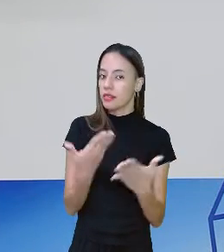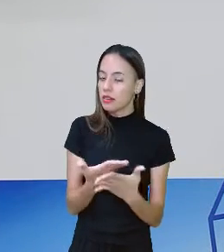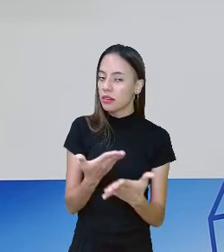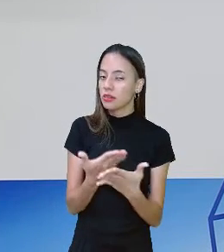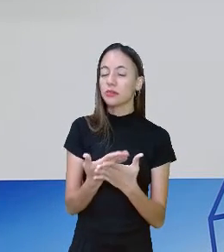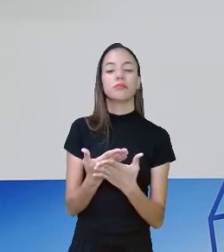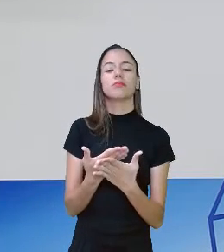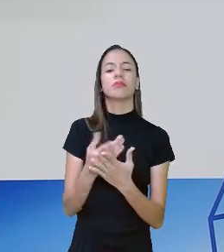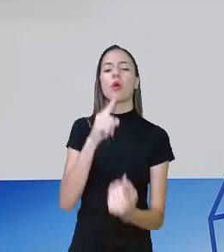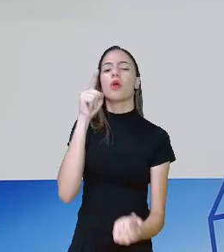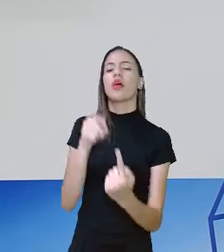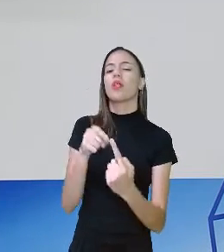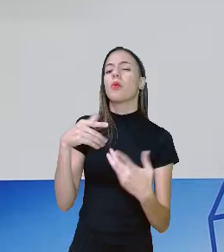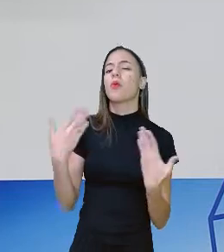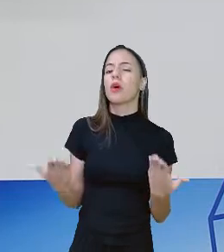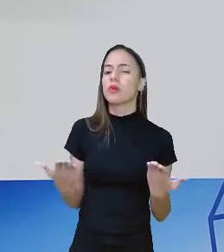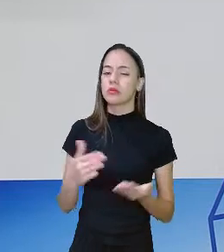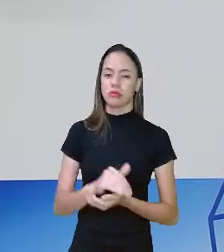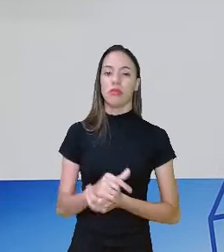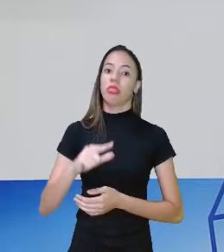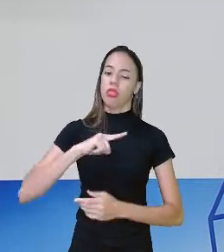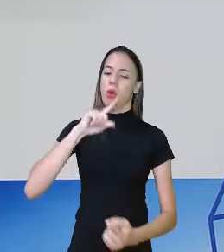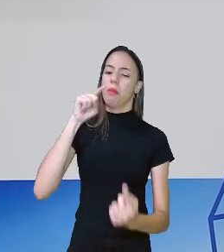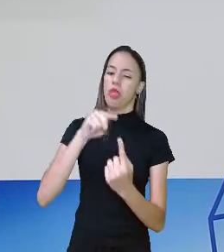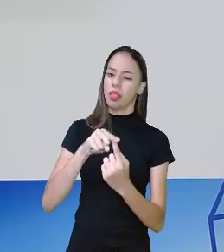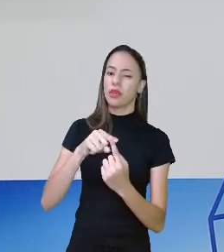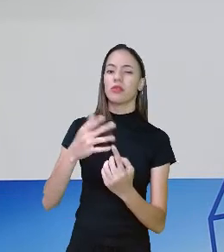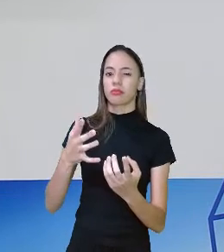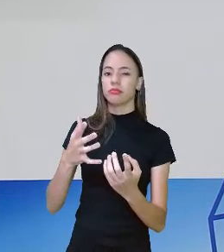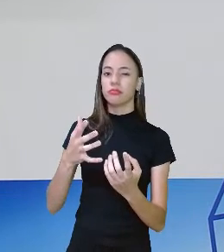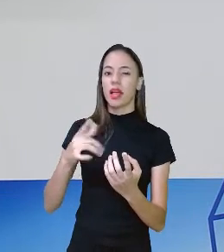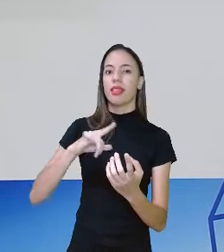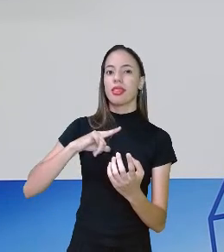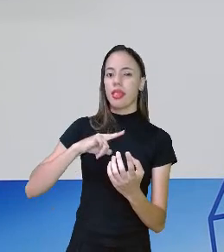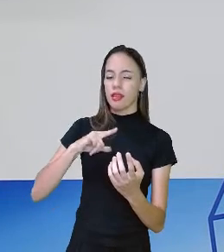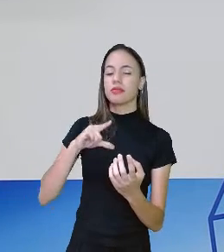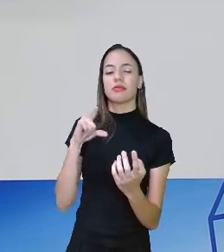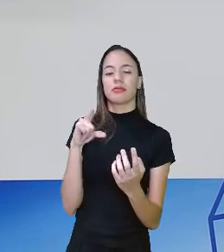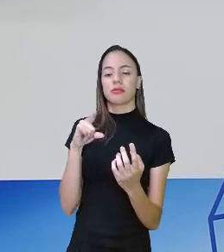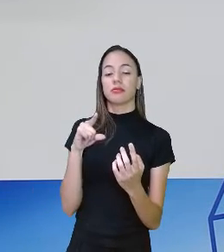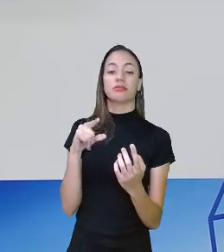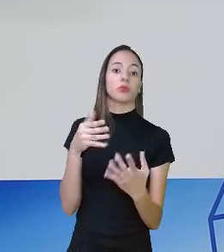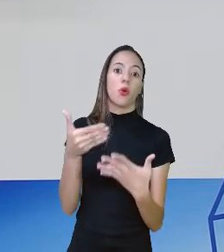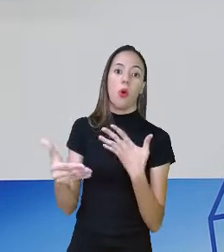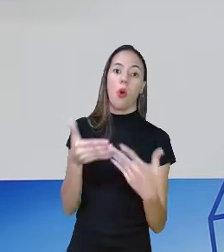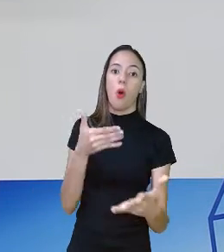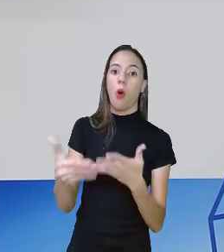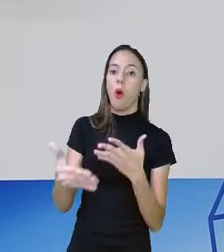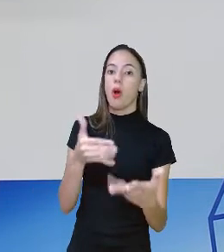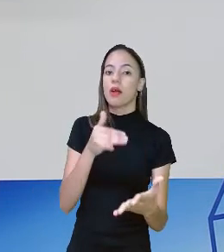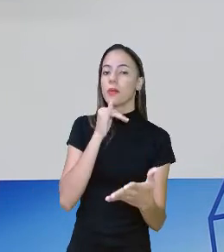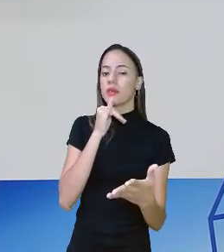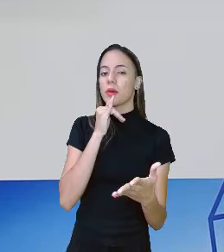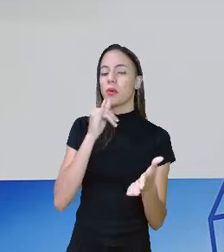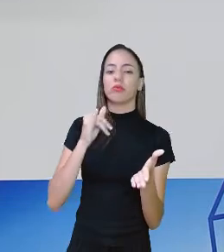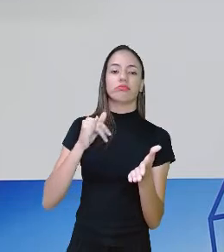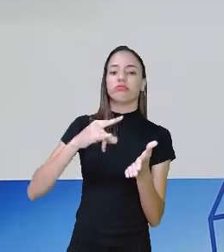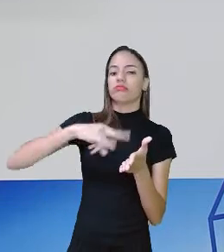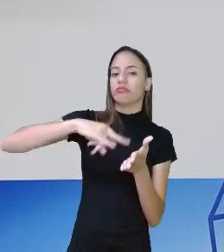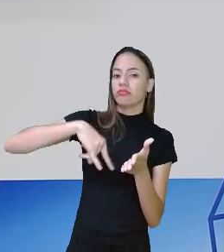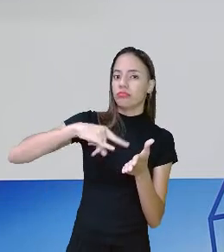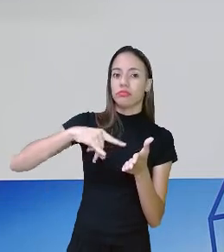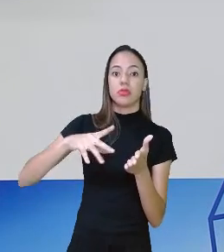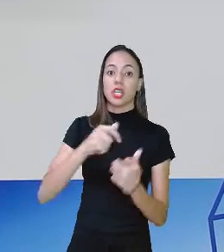ele tem a intencionalidade dele, ele sabe onde ele quer chegar. Então, todo o registro para todos os estudantes,